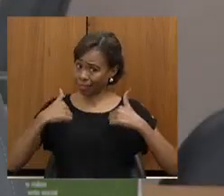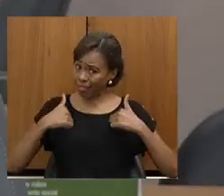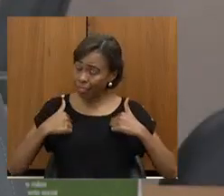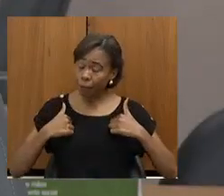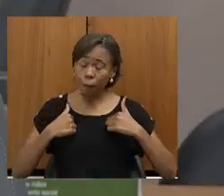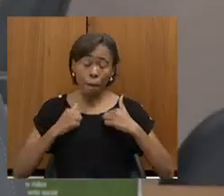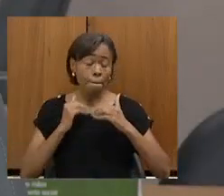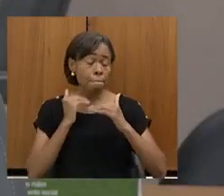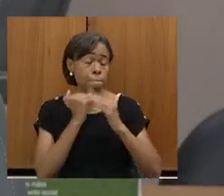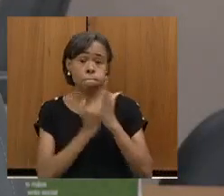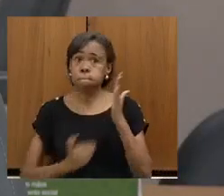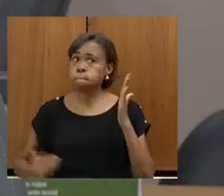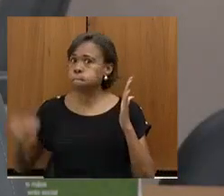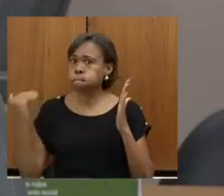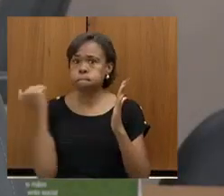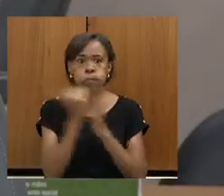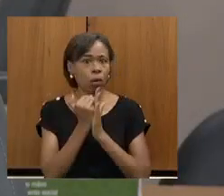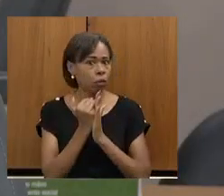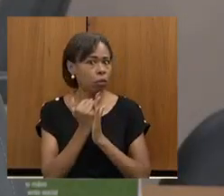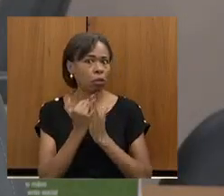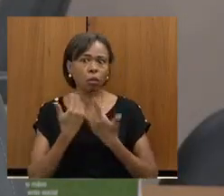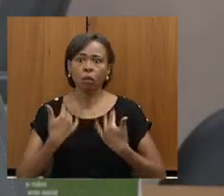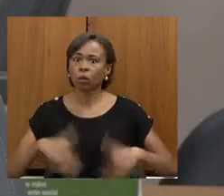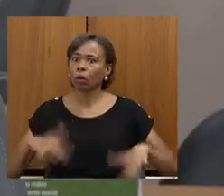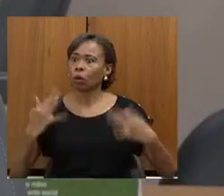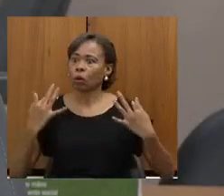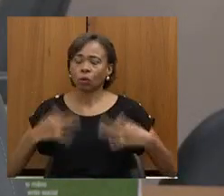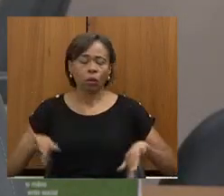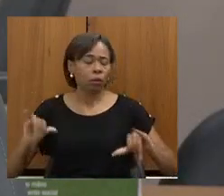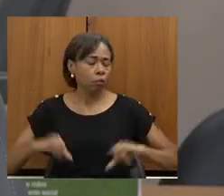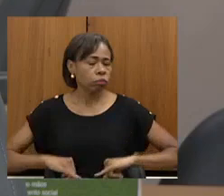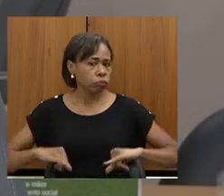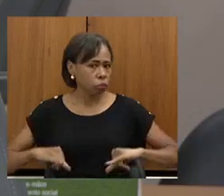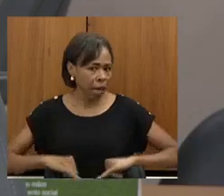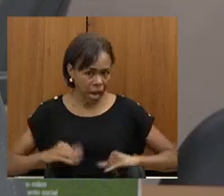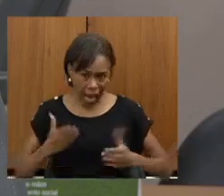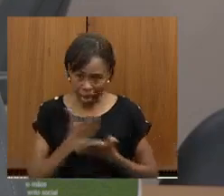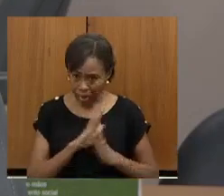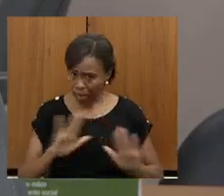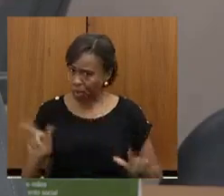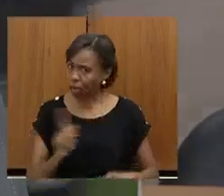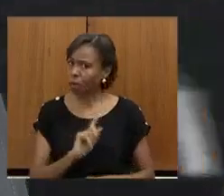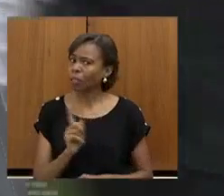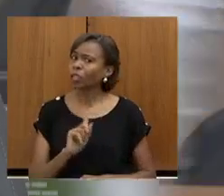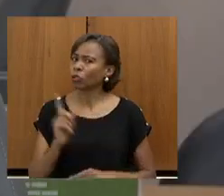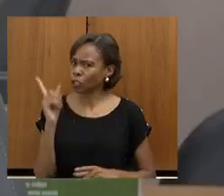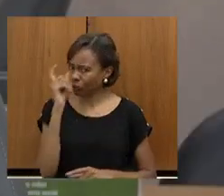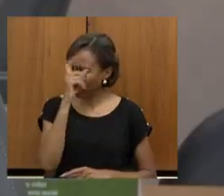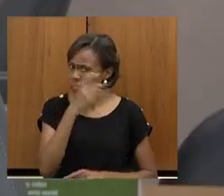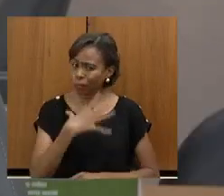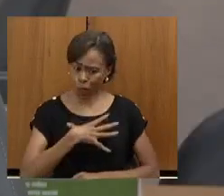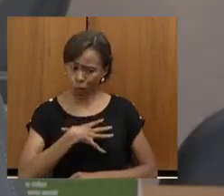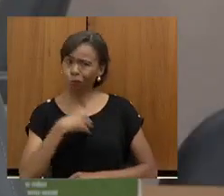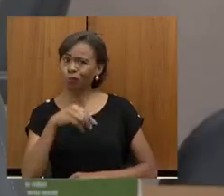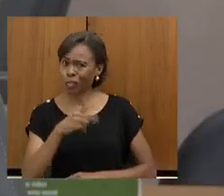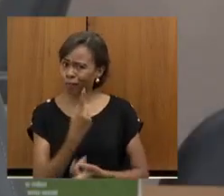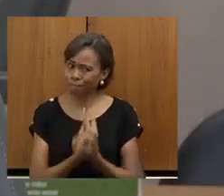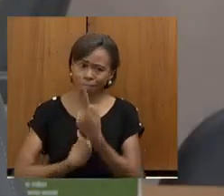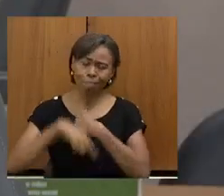gigante, permanente e não acaba aqui hoje. Vai ser muito difícil recuperar o meu filho. Ele piorou